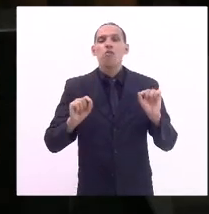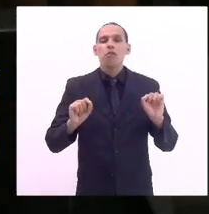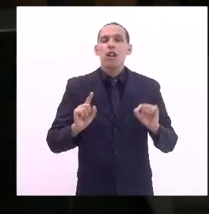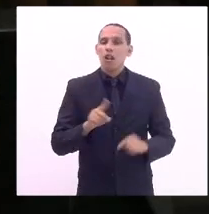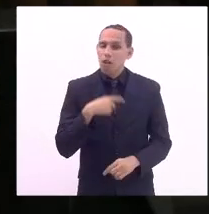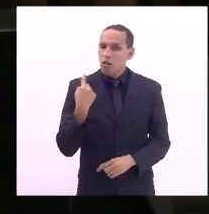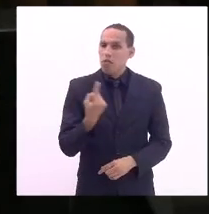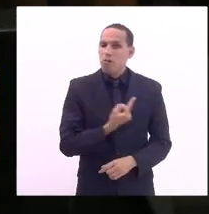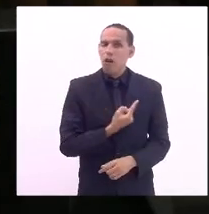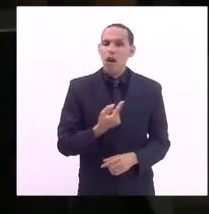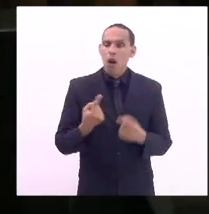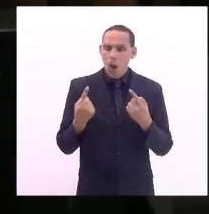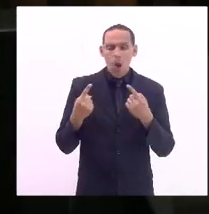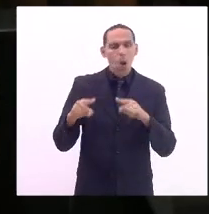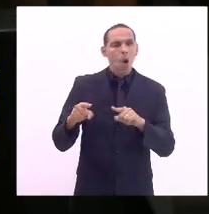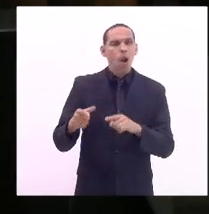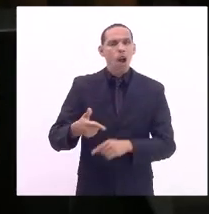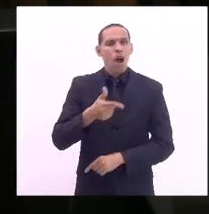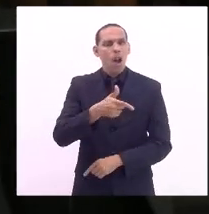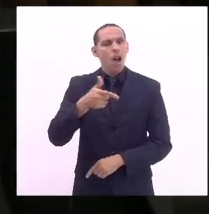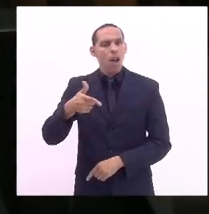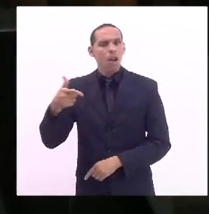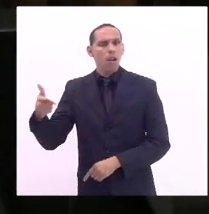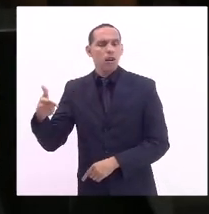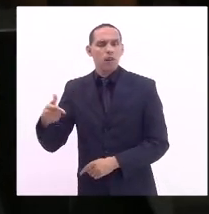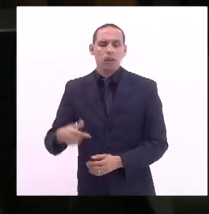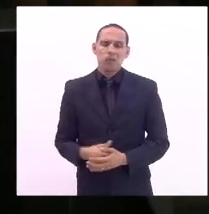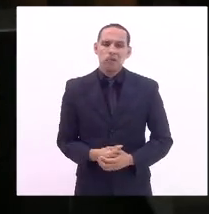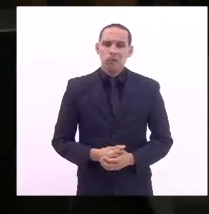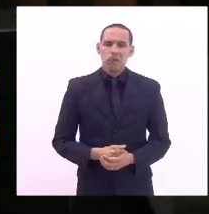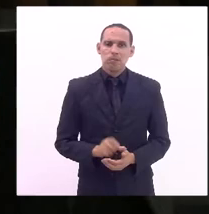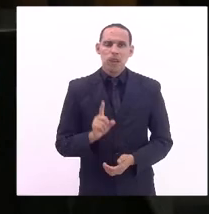Somos contra o uso de armas.